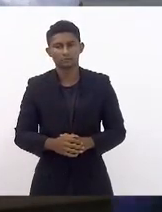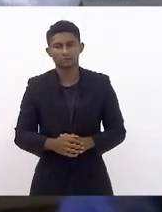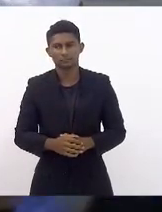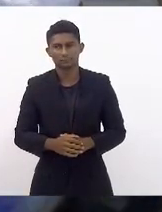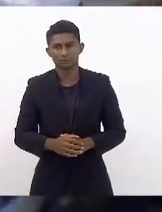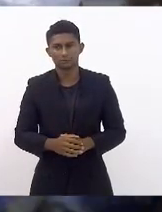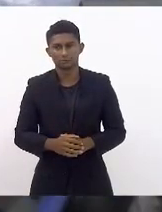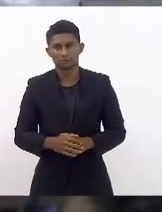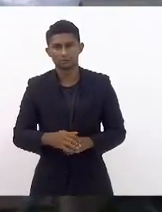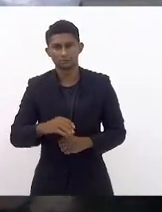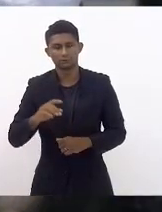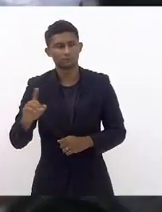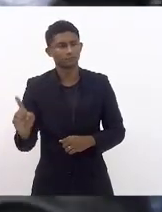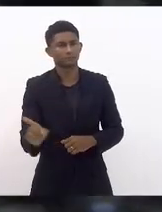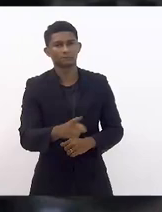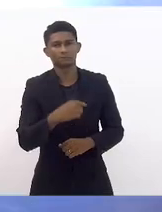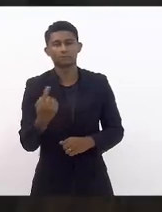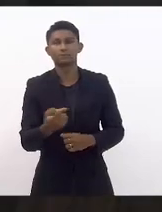a